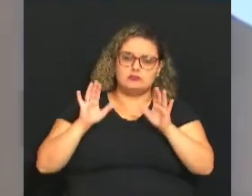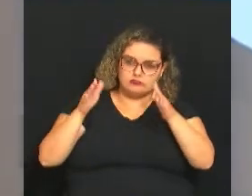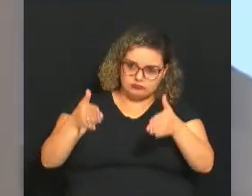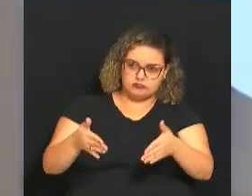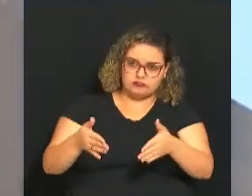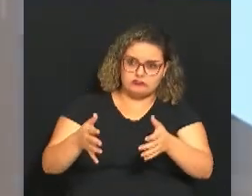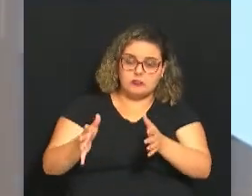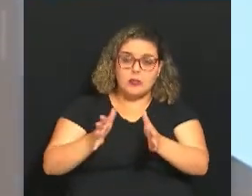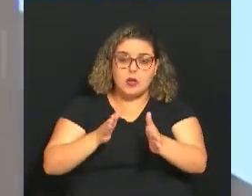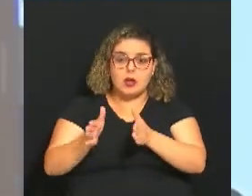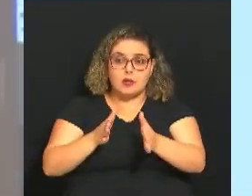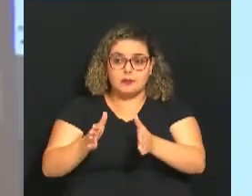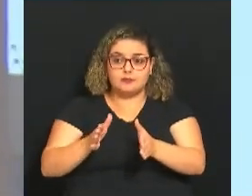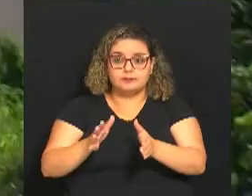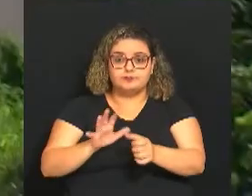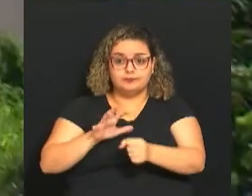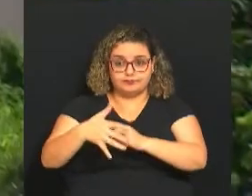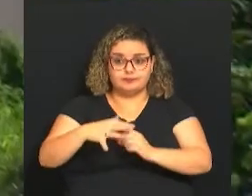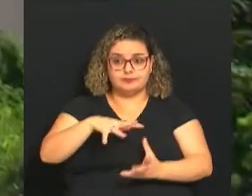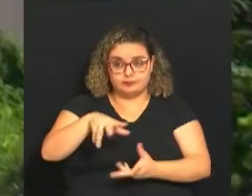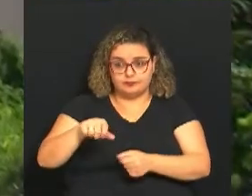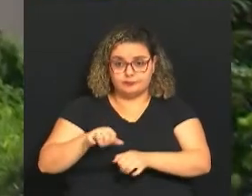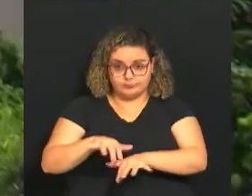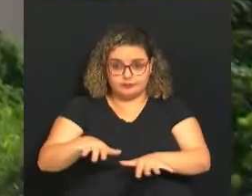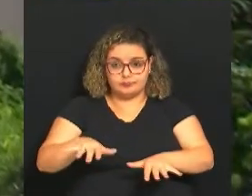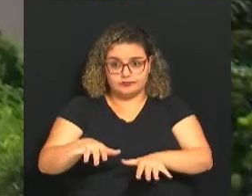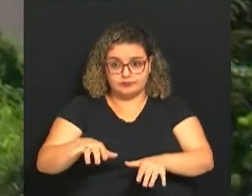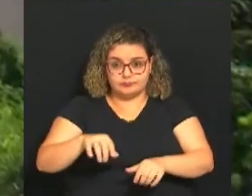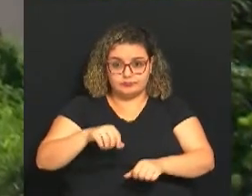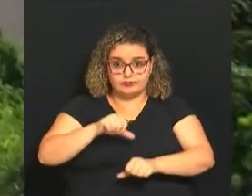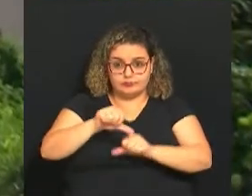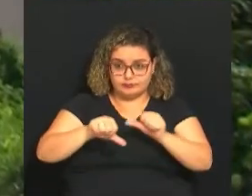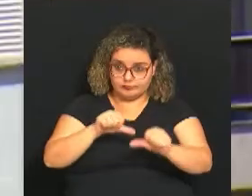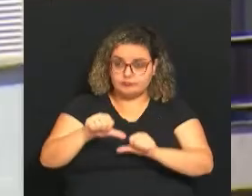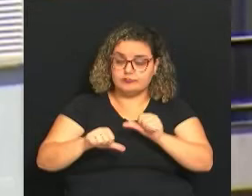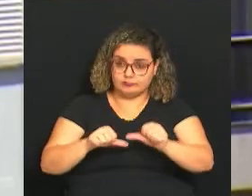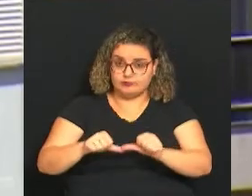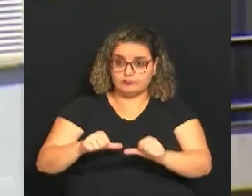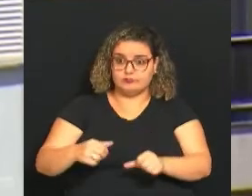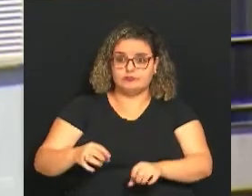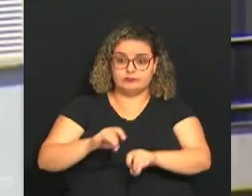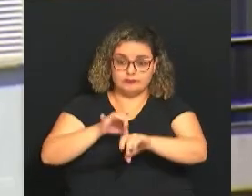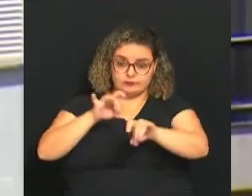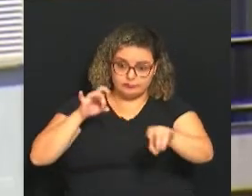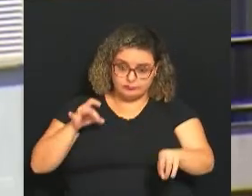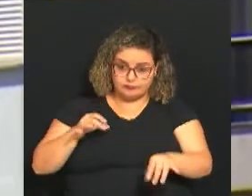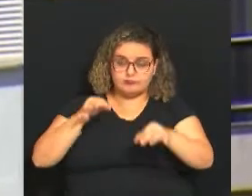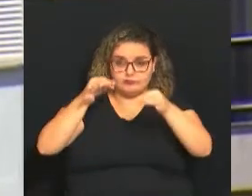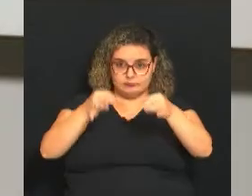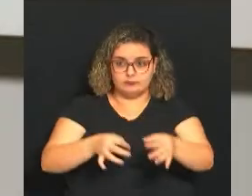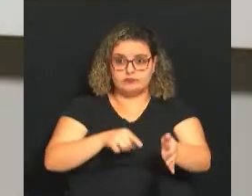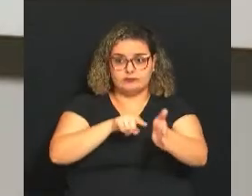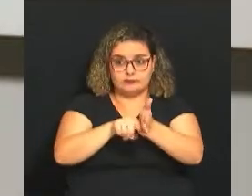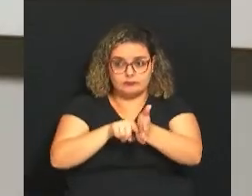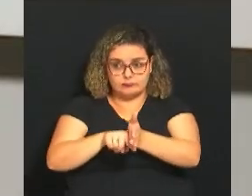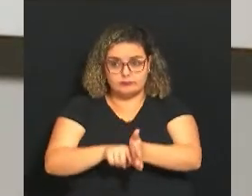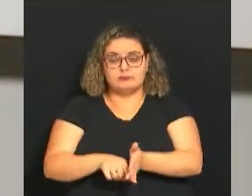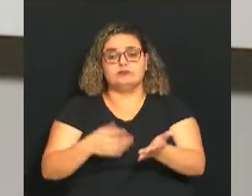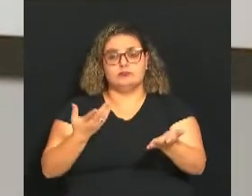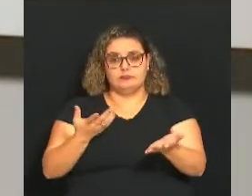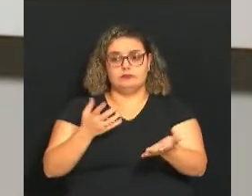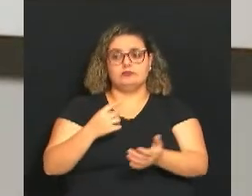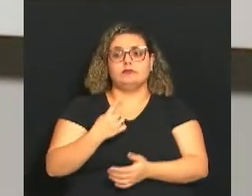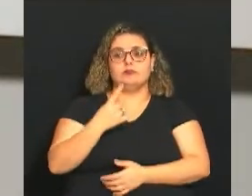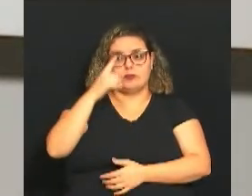também mexeu com as normas estabelecidas, pois a validade da presença virtual foi motivo de questionamentos. Foi no dia